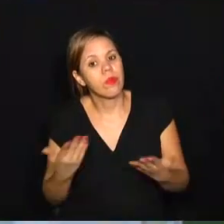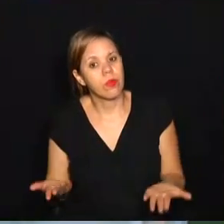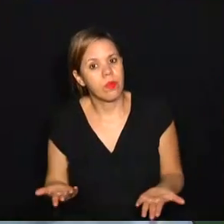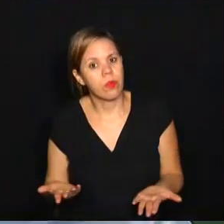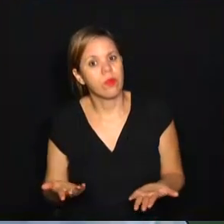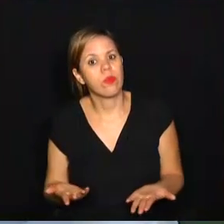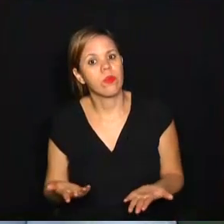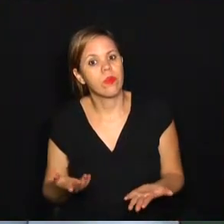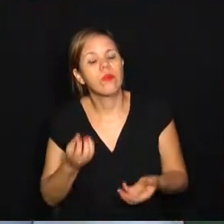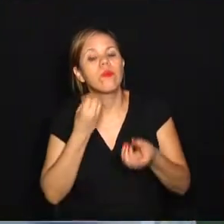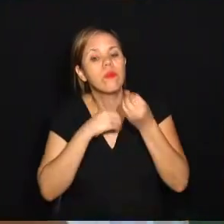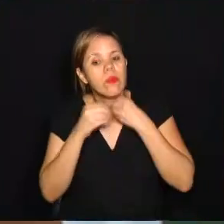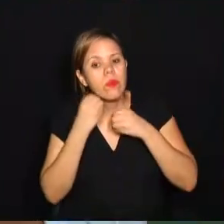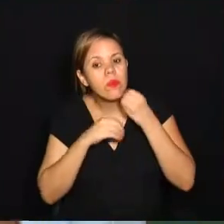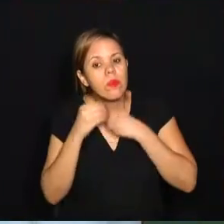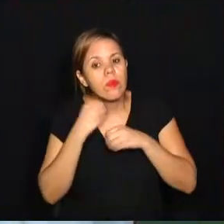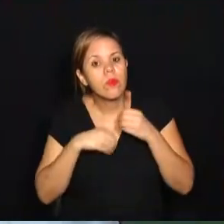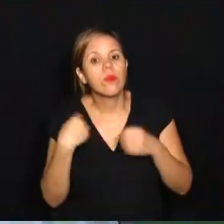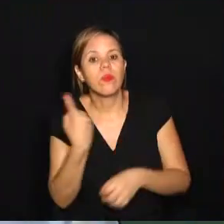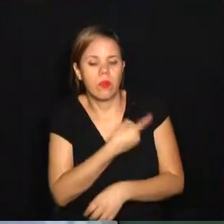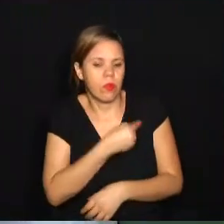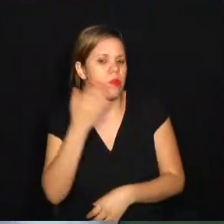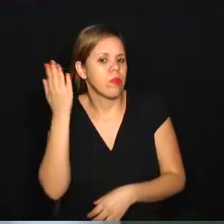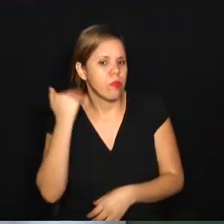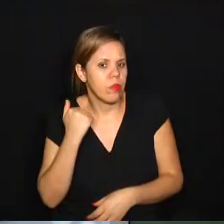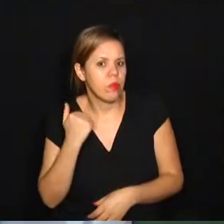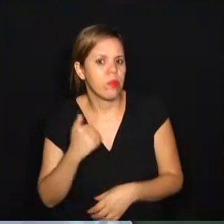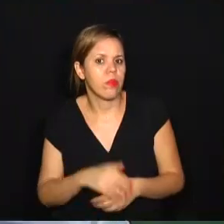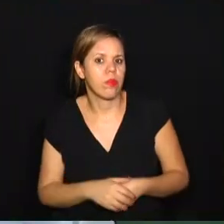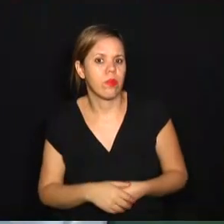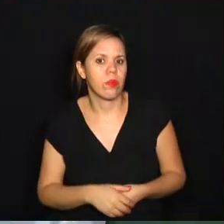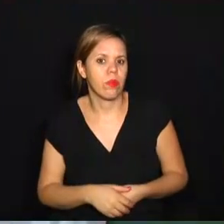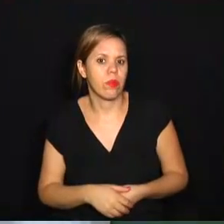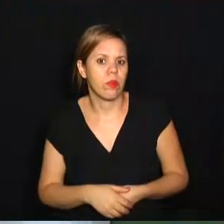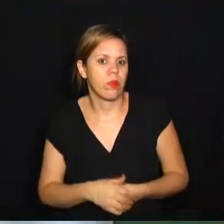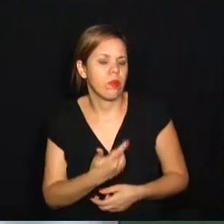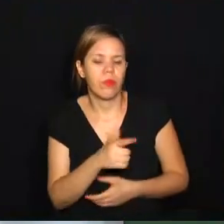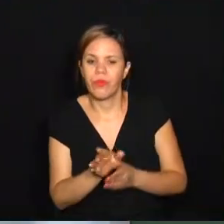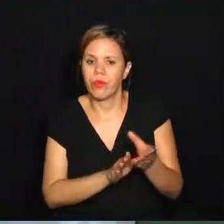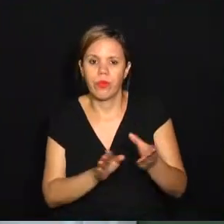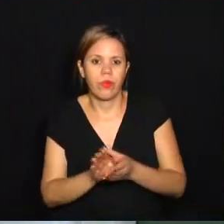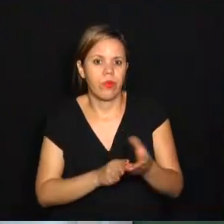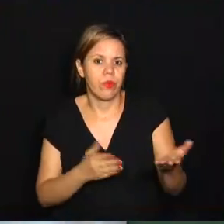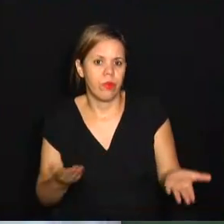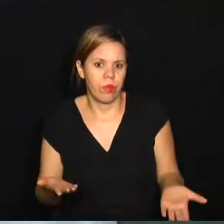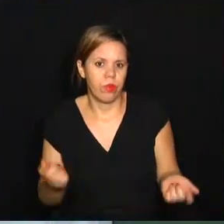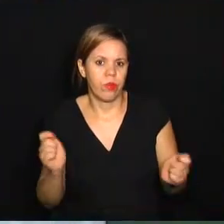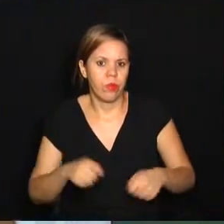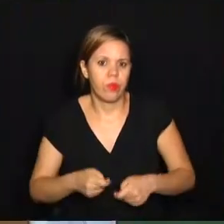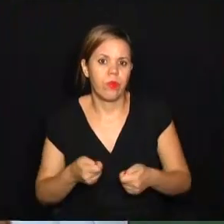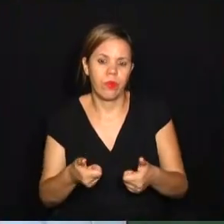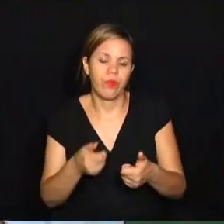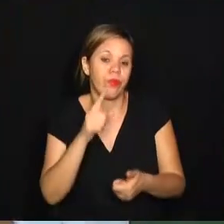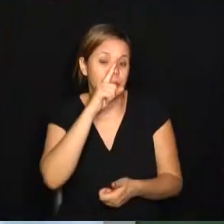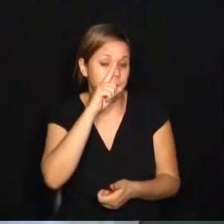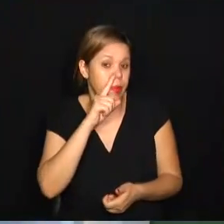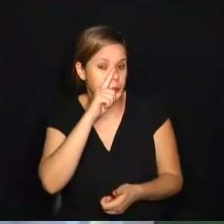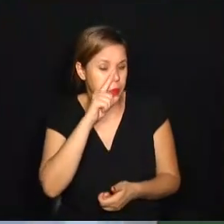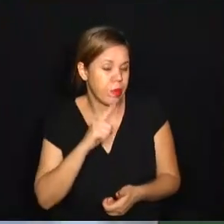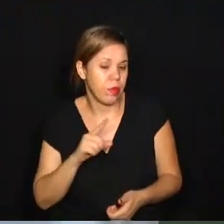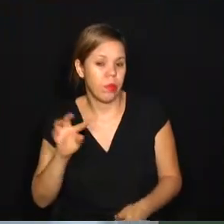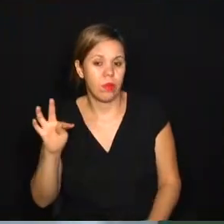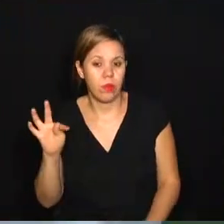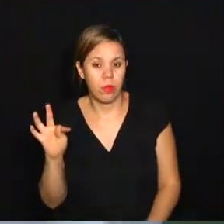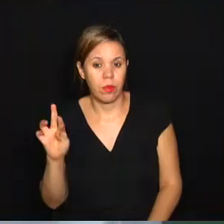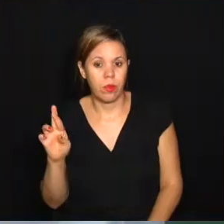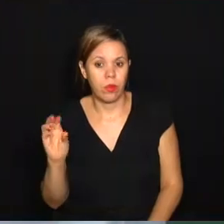um tratamento hormonal, mas a gente sabe que um tratamento hormonal não bem orientado pode trazer alguns riscos, o risco de trombose, que é uma coisa que